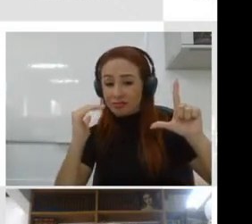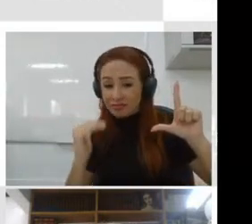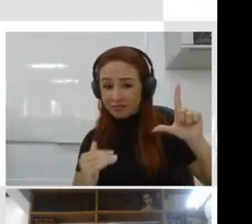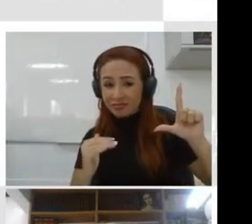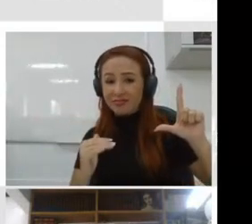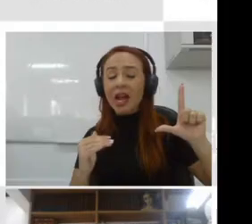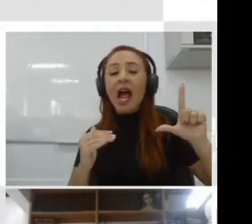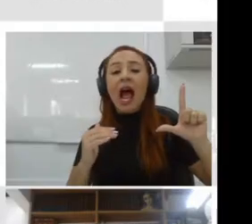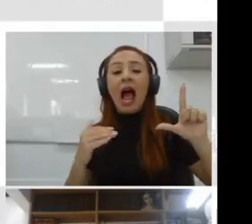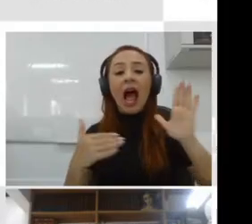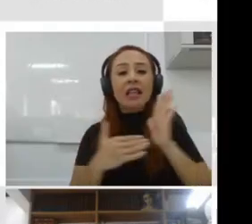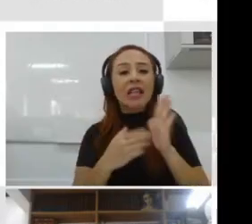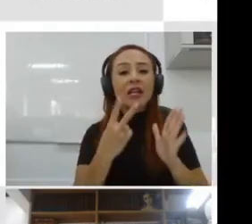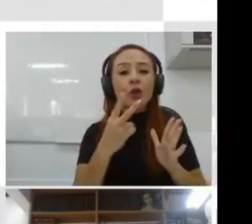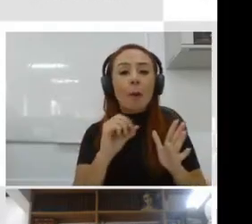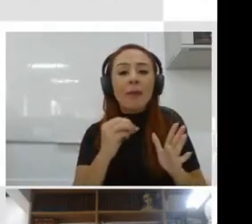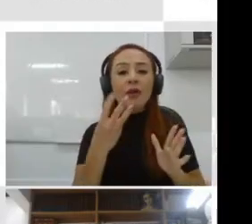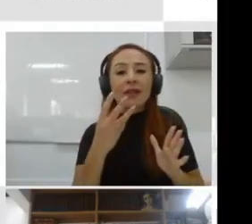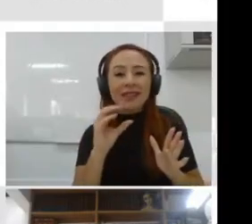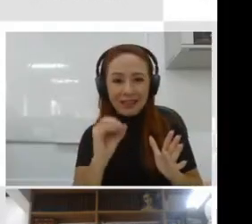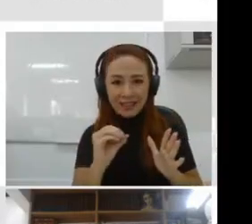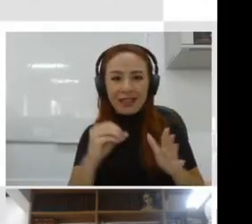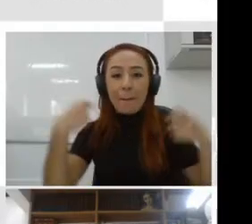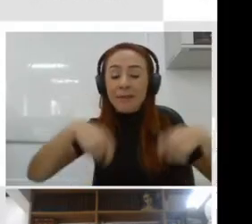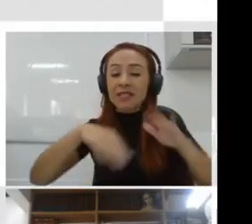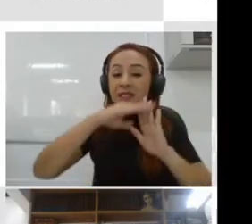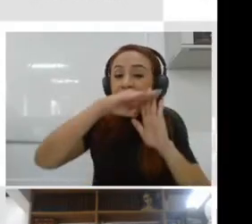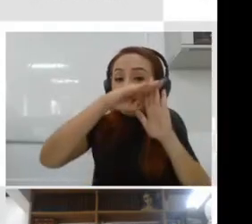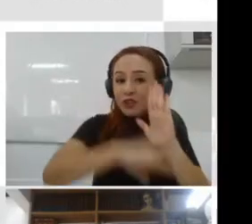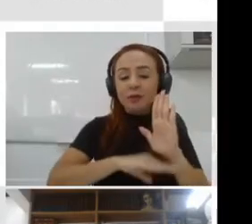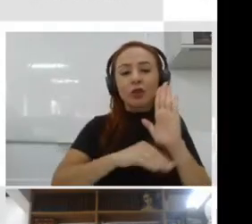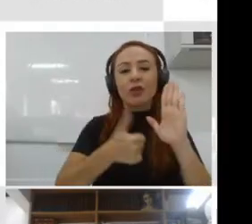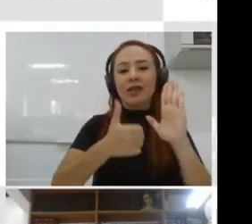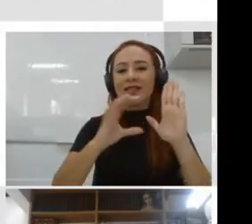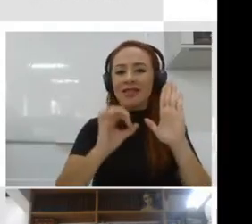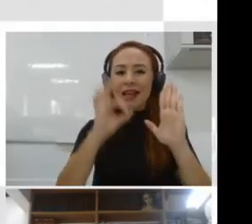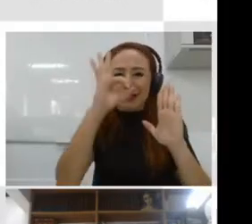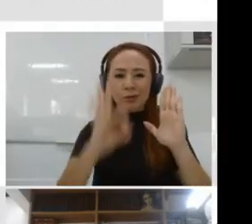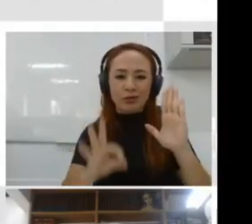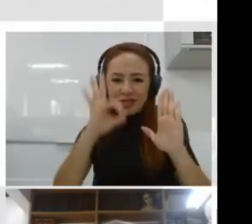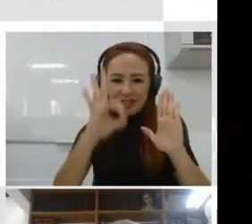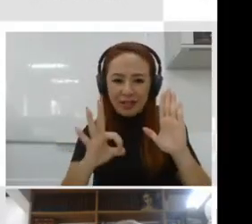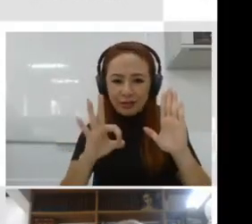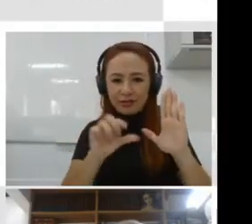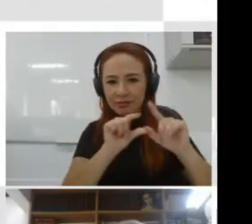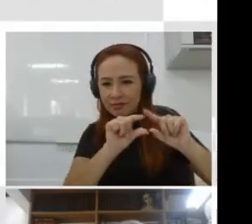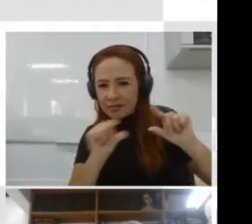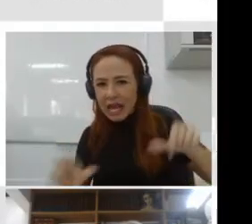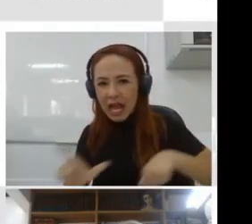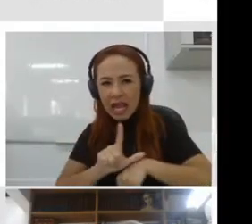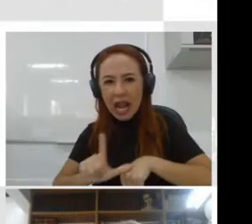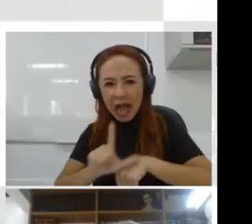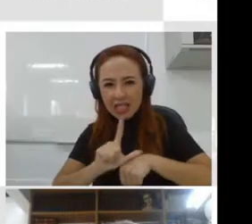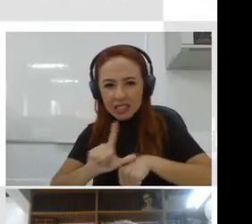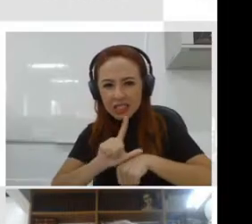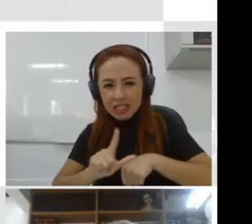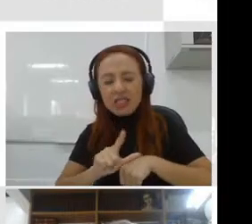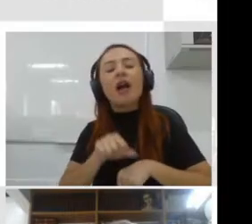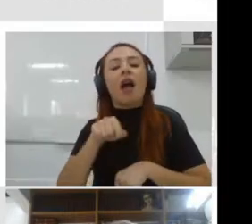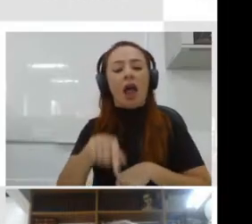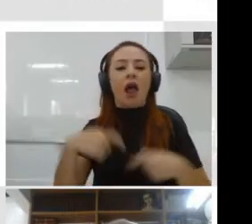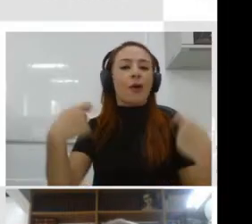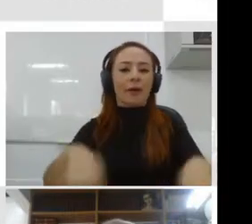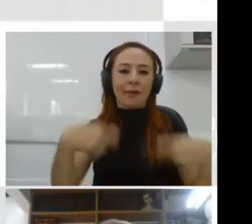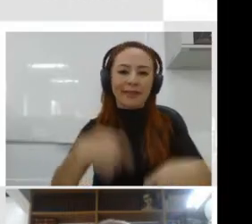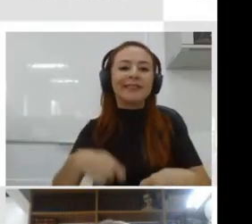ano em 2030 para chegarmos nessa possibilidade de conter o aquecimento global dentro